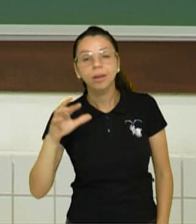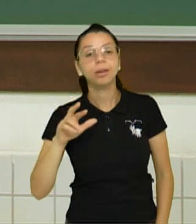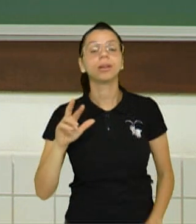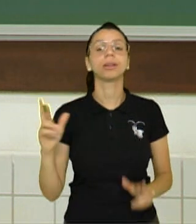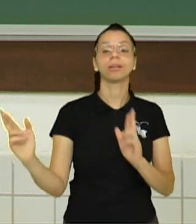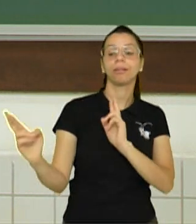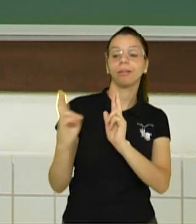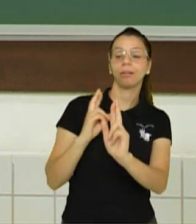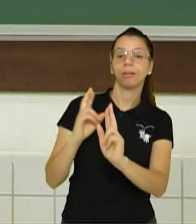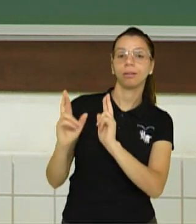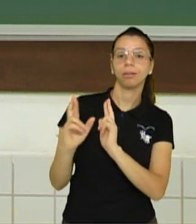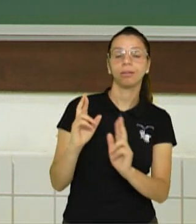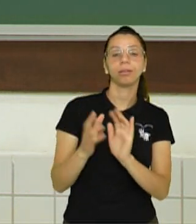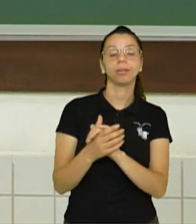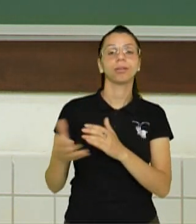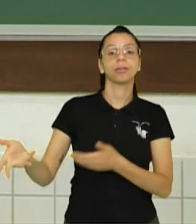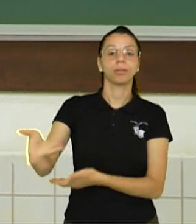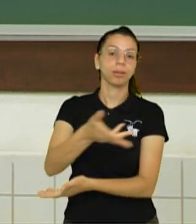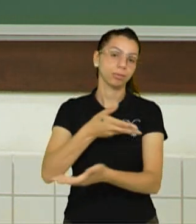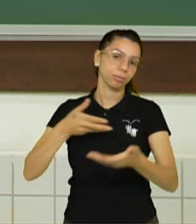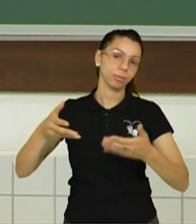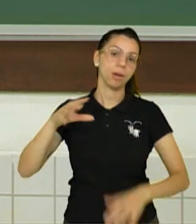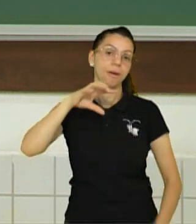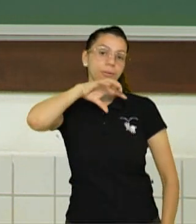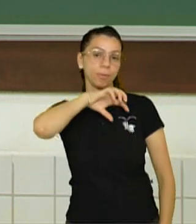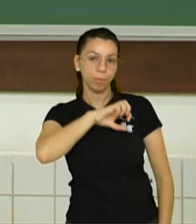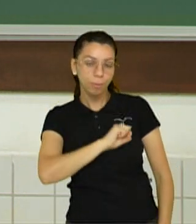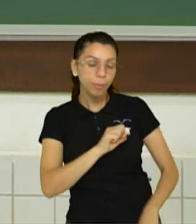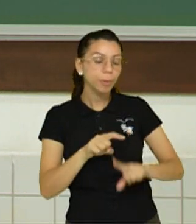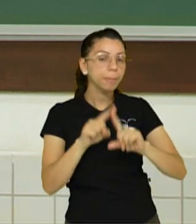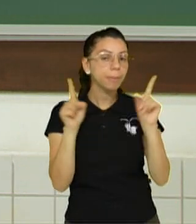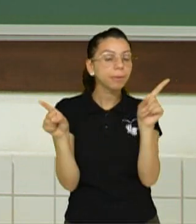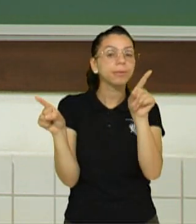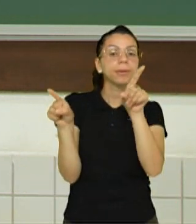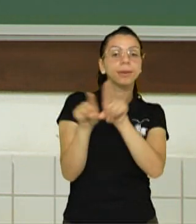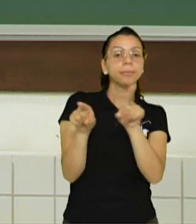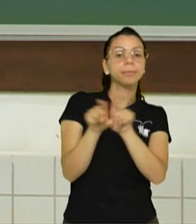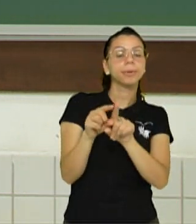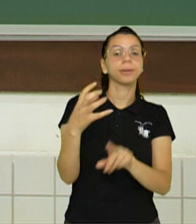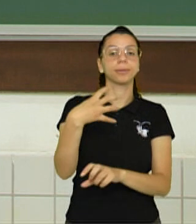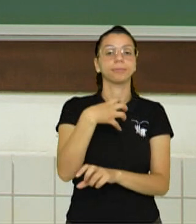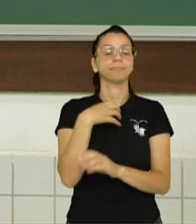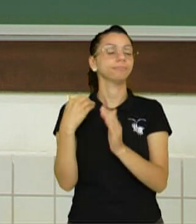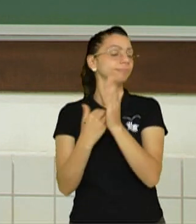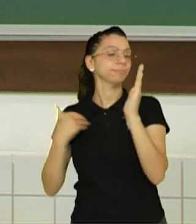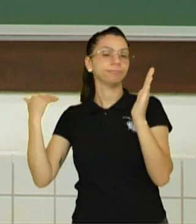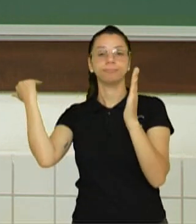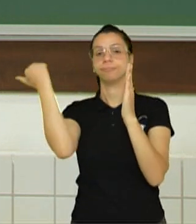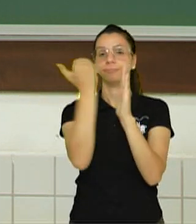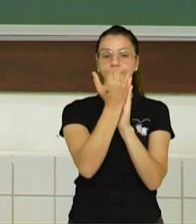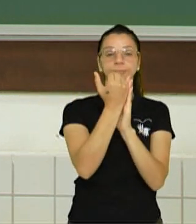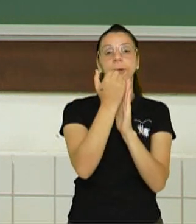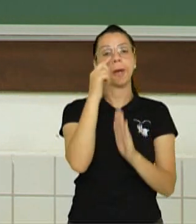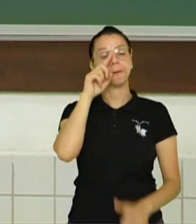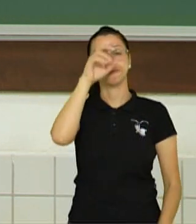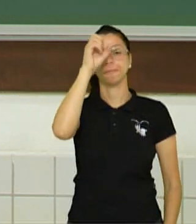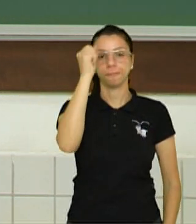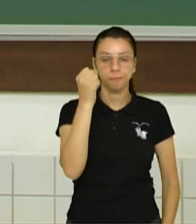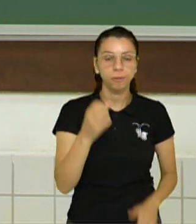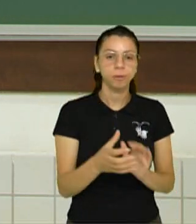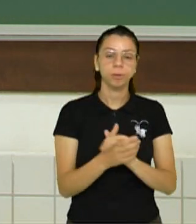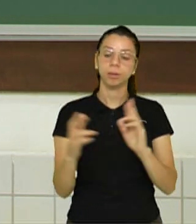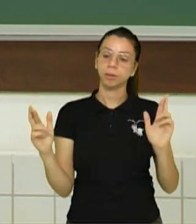relação às relações amorosas, mas também é um sentimento muito intenso em relação